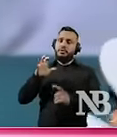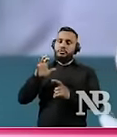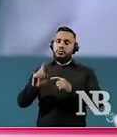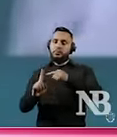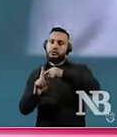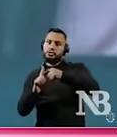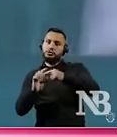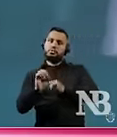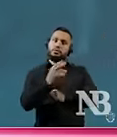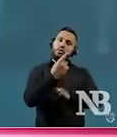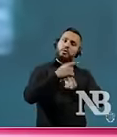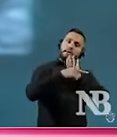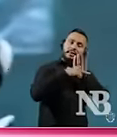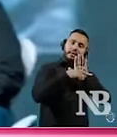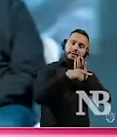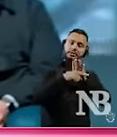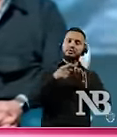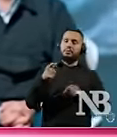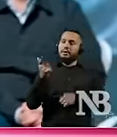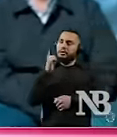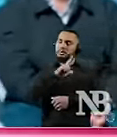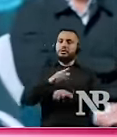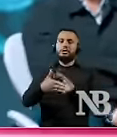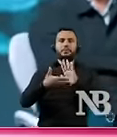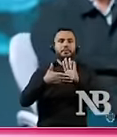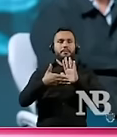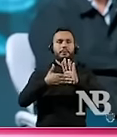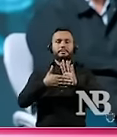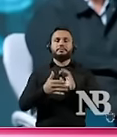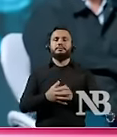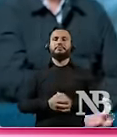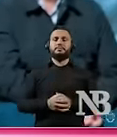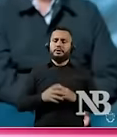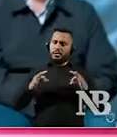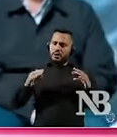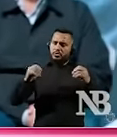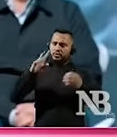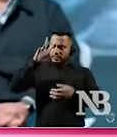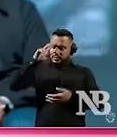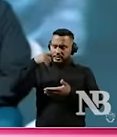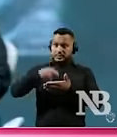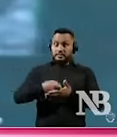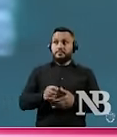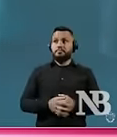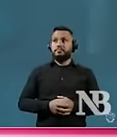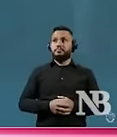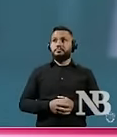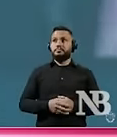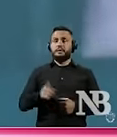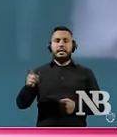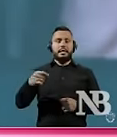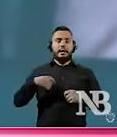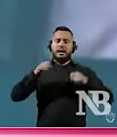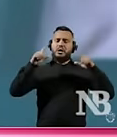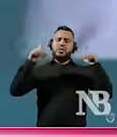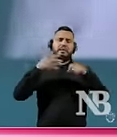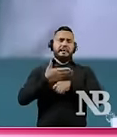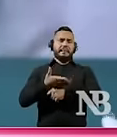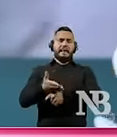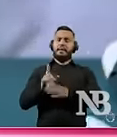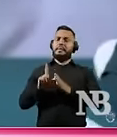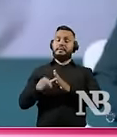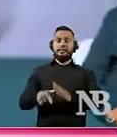mal, para ele cumprir o seu propósito, todas. O dia talvez que, não, ele não acorda tarde, né, e nem